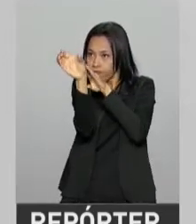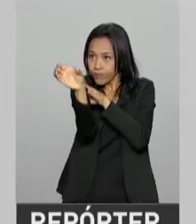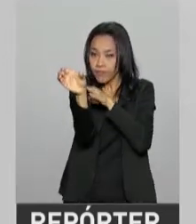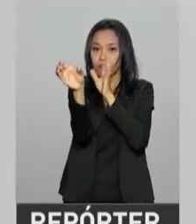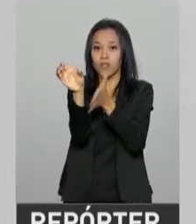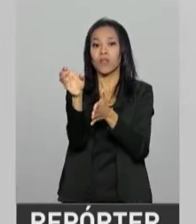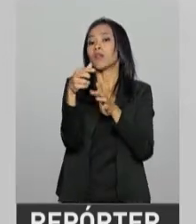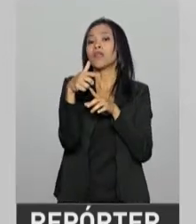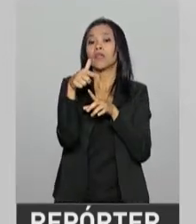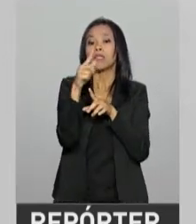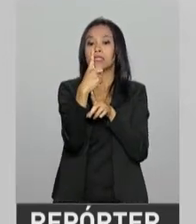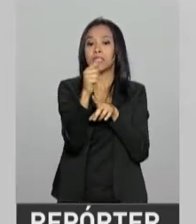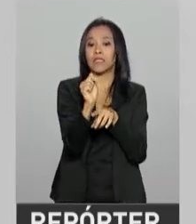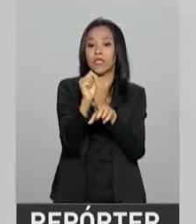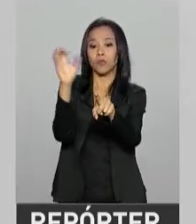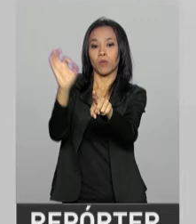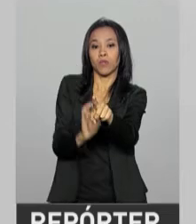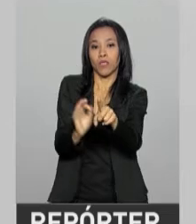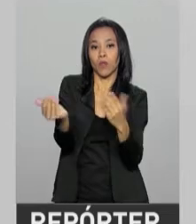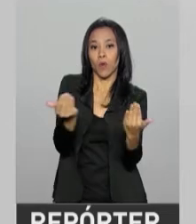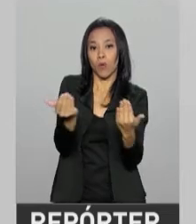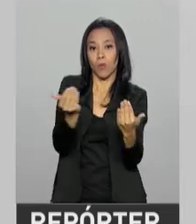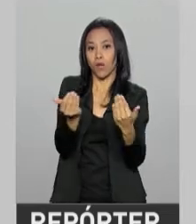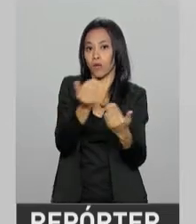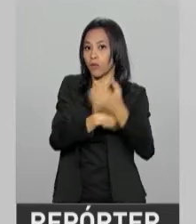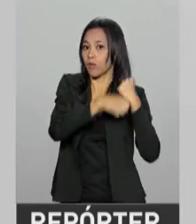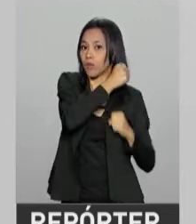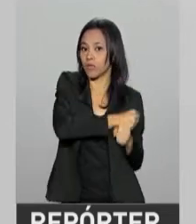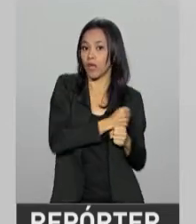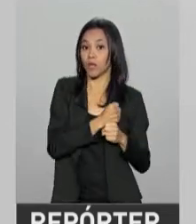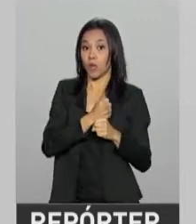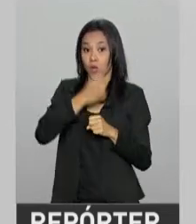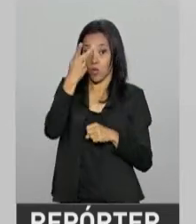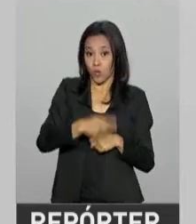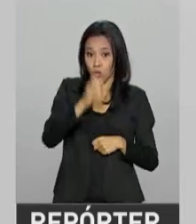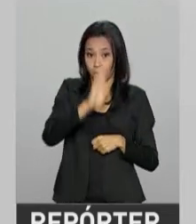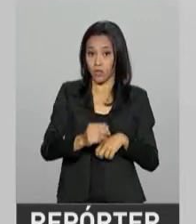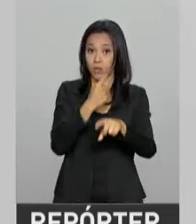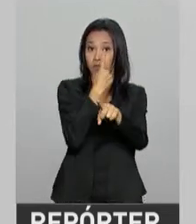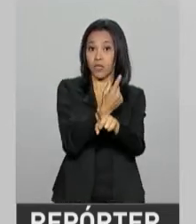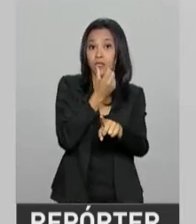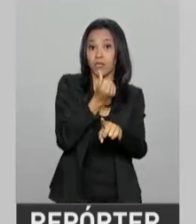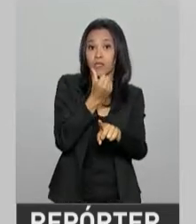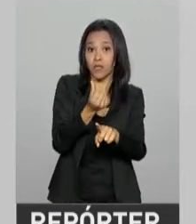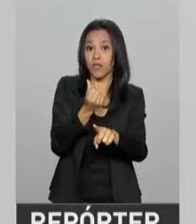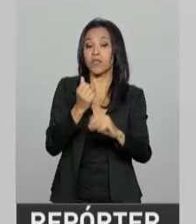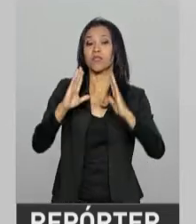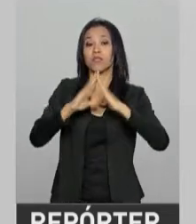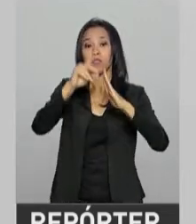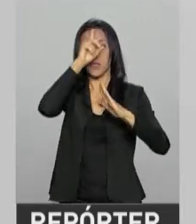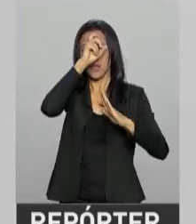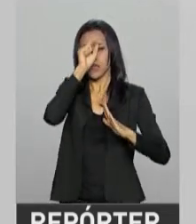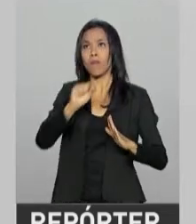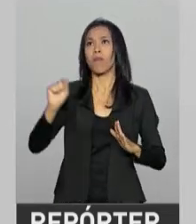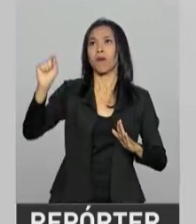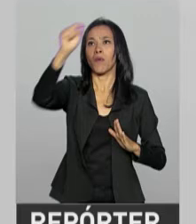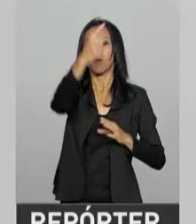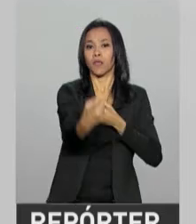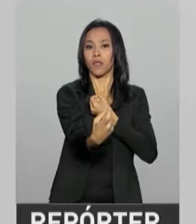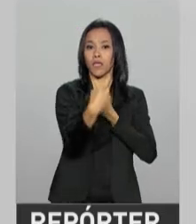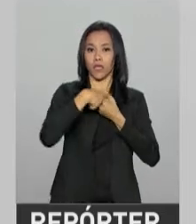17% em relação ao ano anterior o brasil tem 166 serviço de reprodução assistida cadastrados na